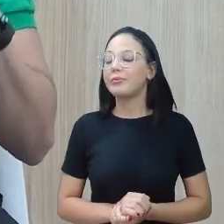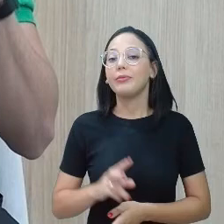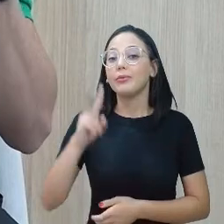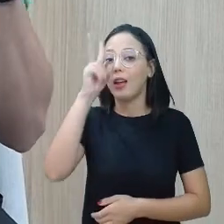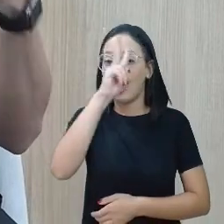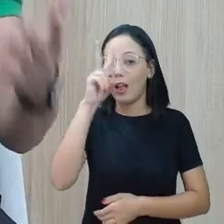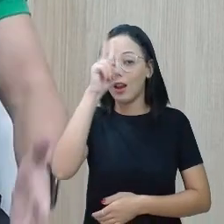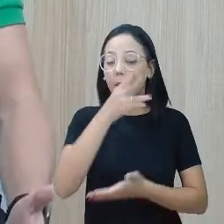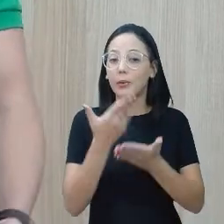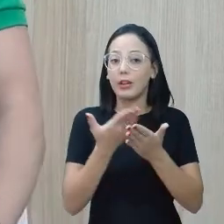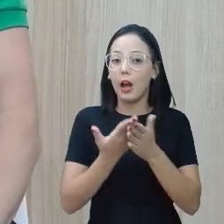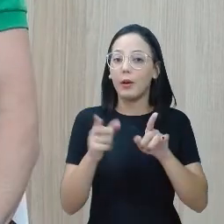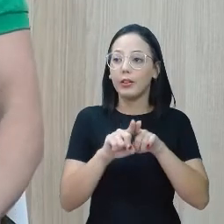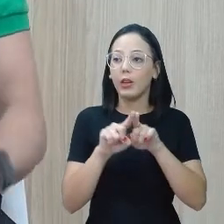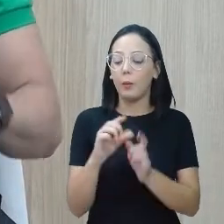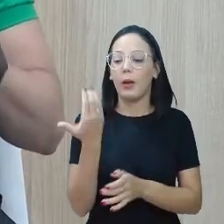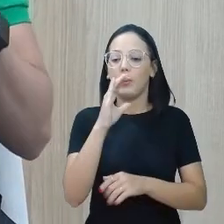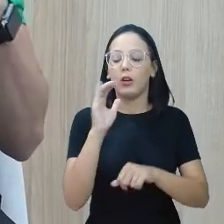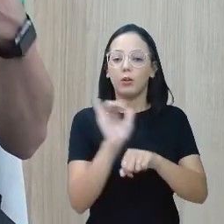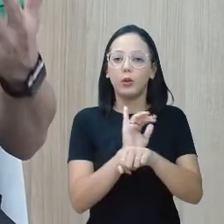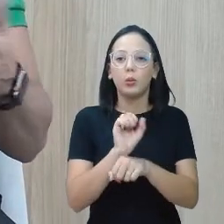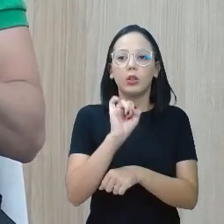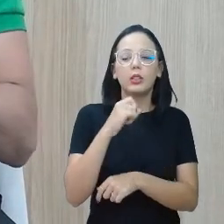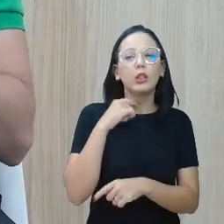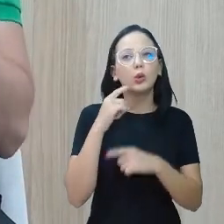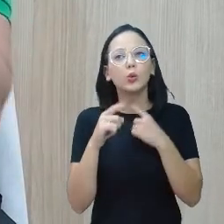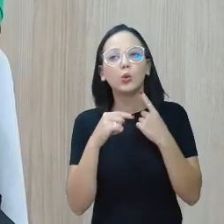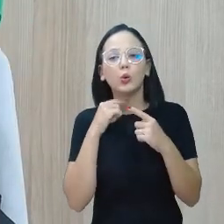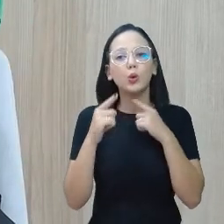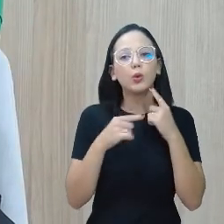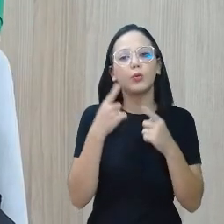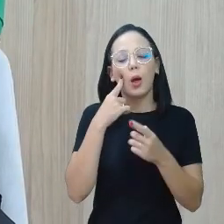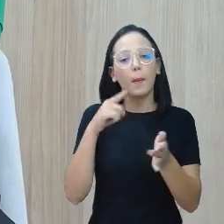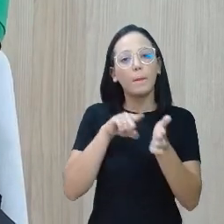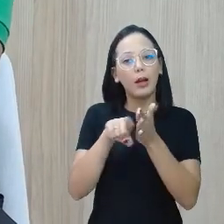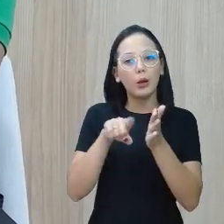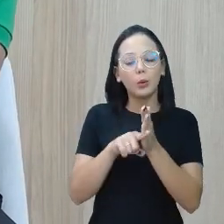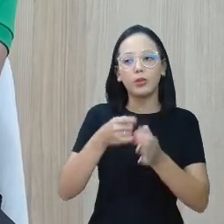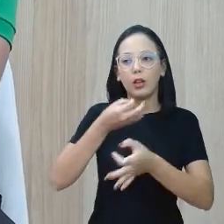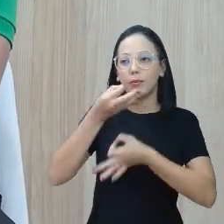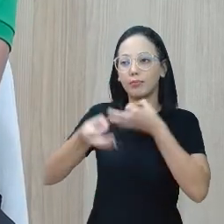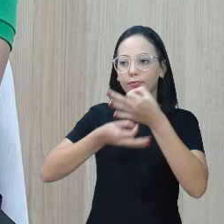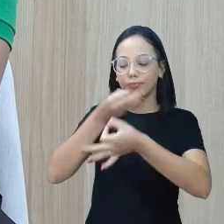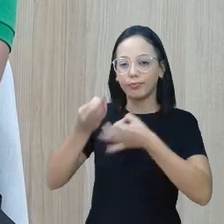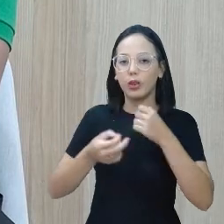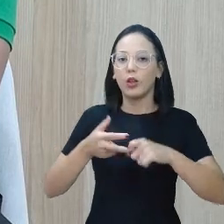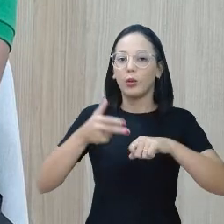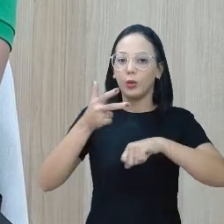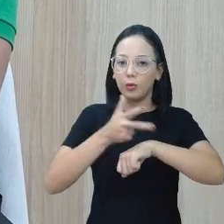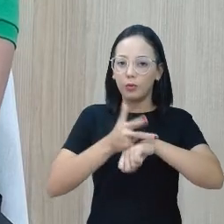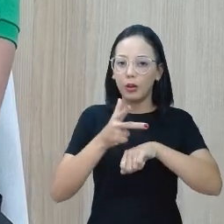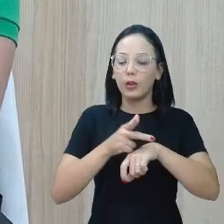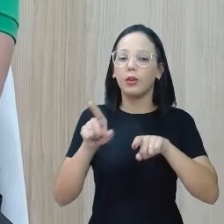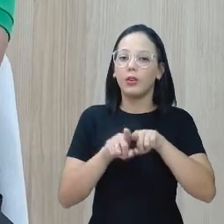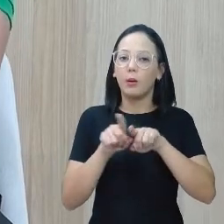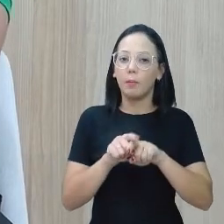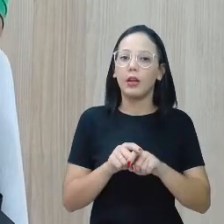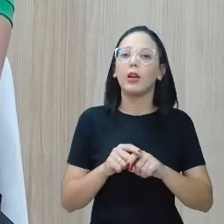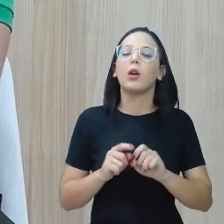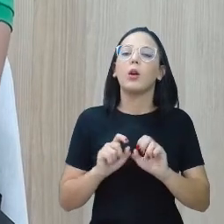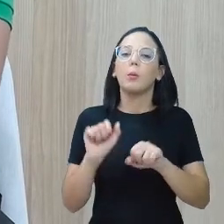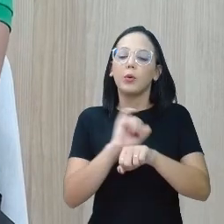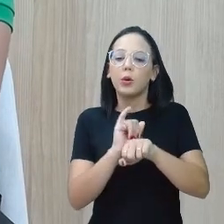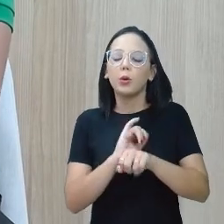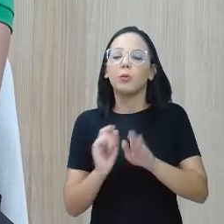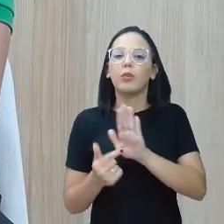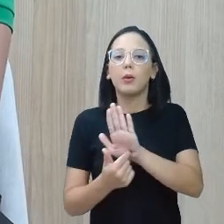que as aulas também vai lá para o YouTube, então se você tiver alguma dúvida, manda sua dúvida lá no comentário no vídeo que vai subir para o YouTube, tá bom?